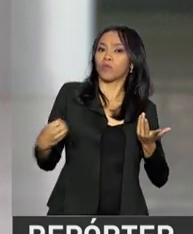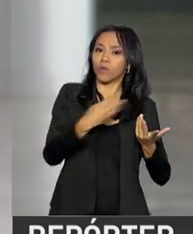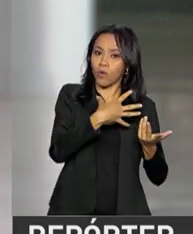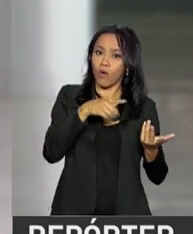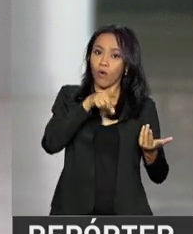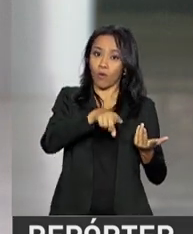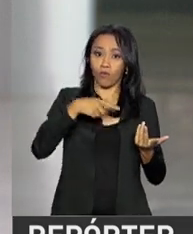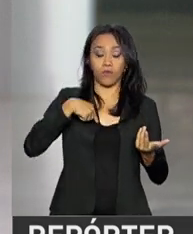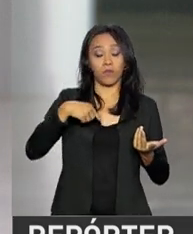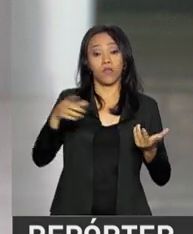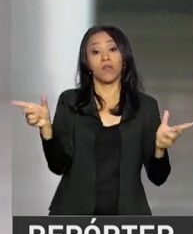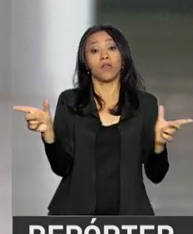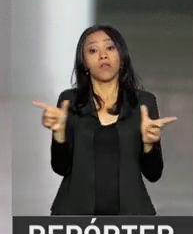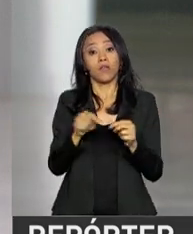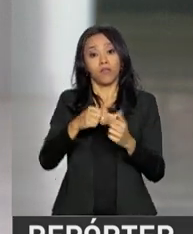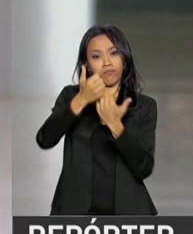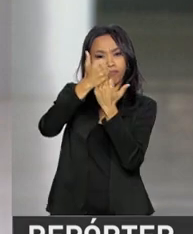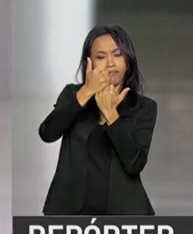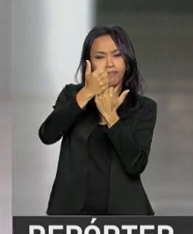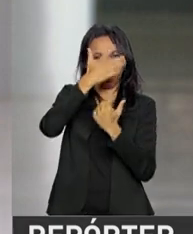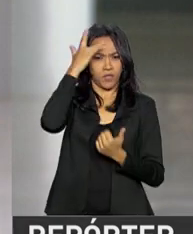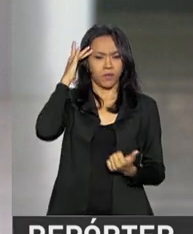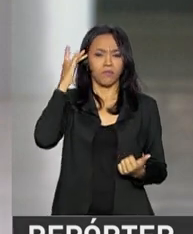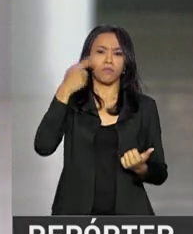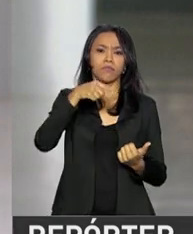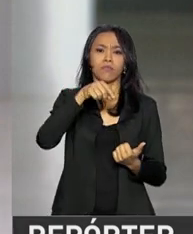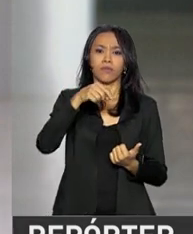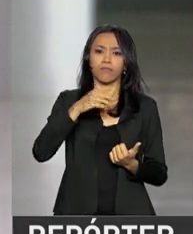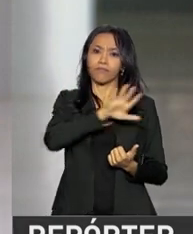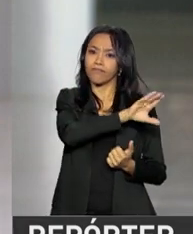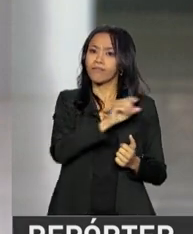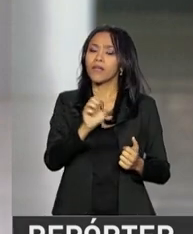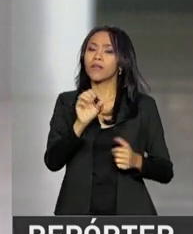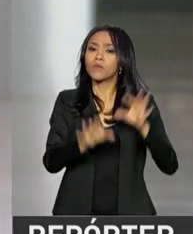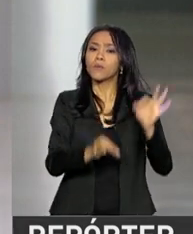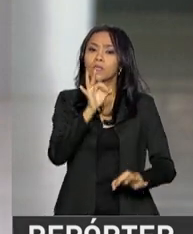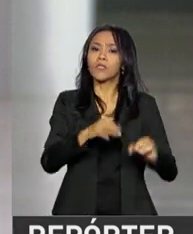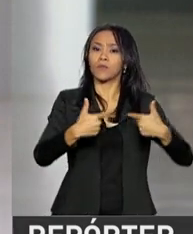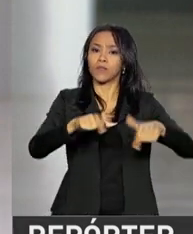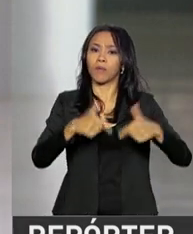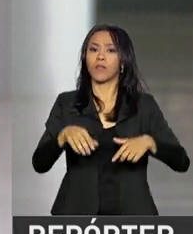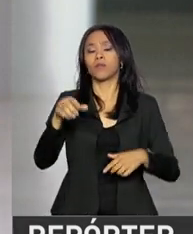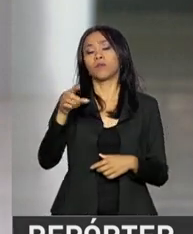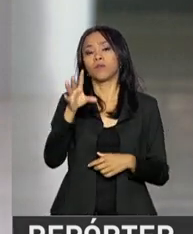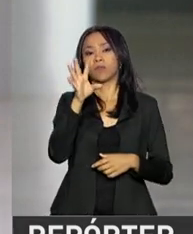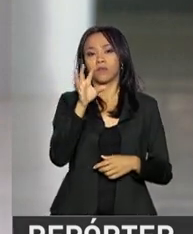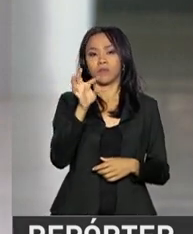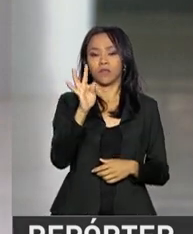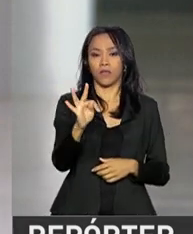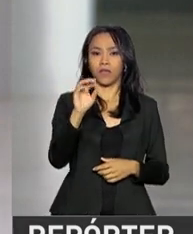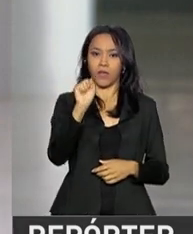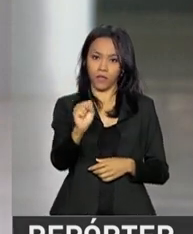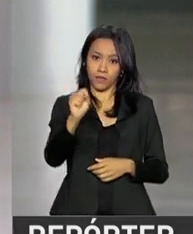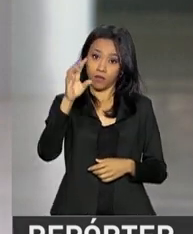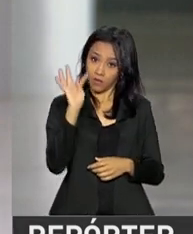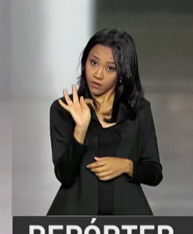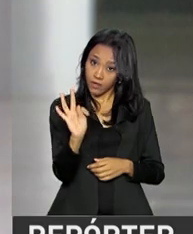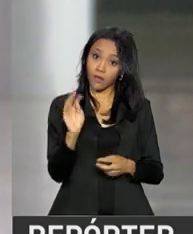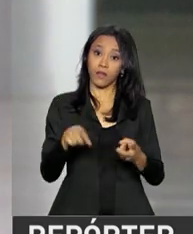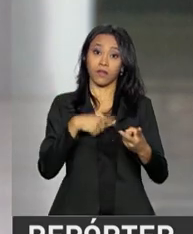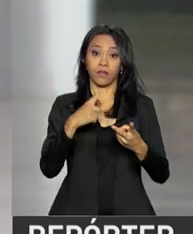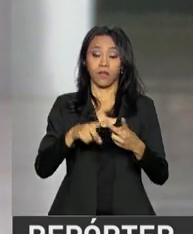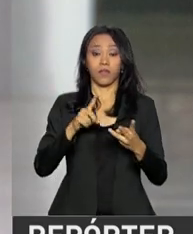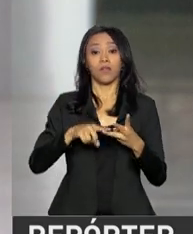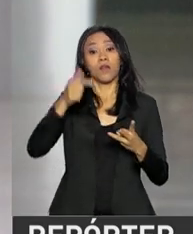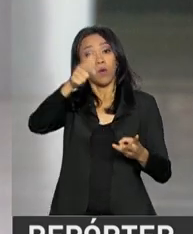superior do trabalho e do conselho superior da justiça do trabalho os ministro joão batista brito pereira renato